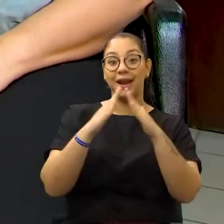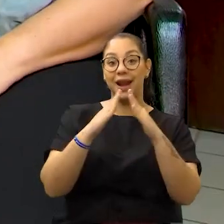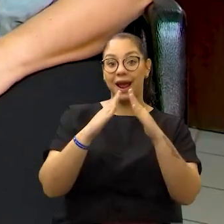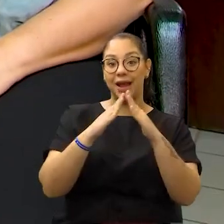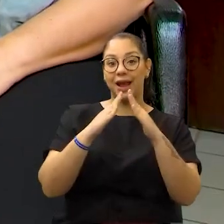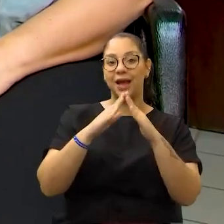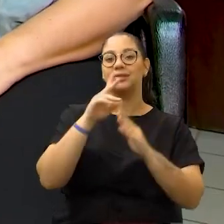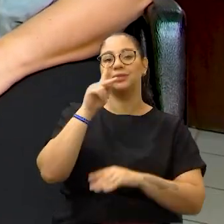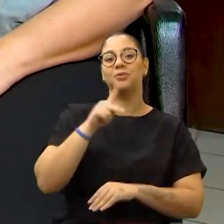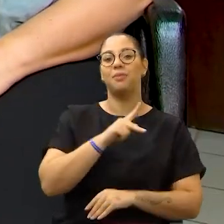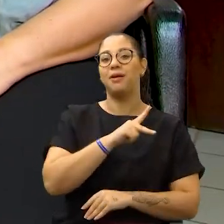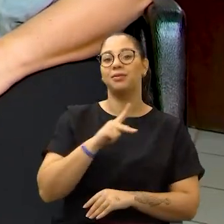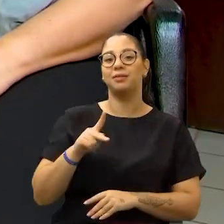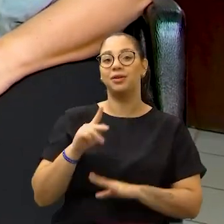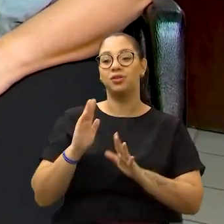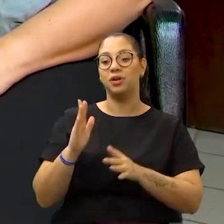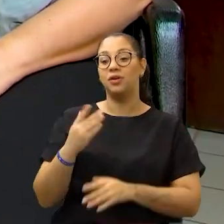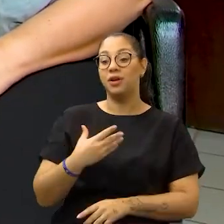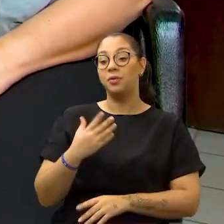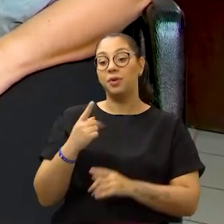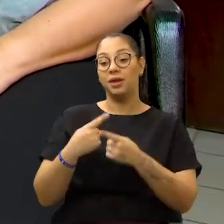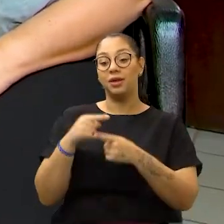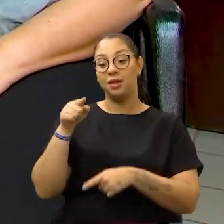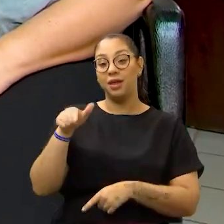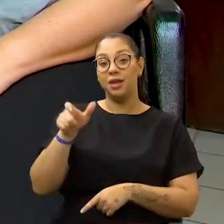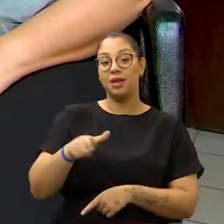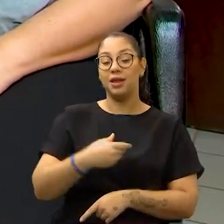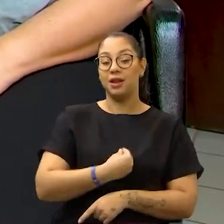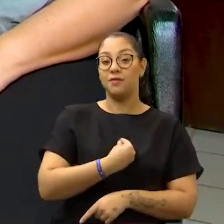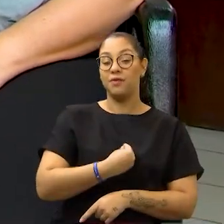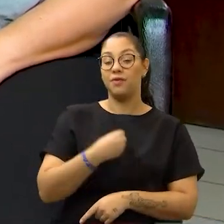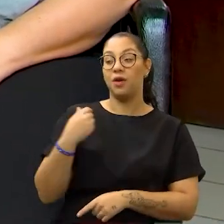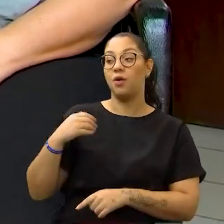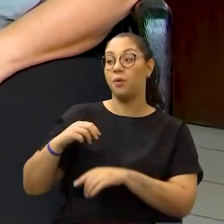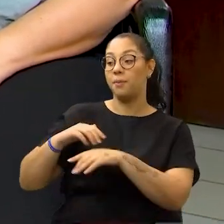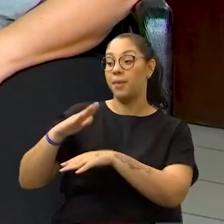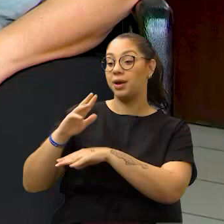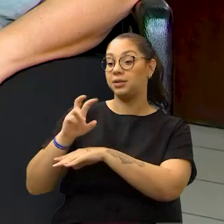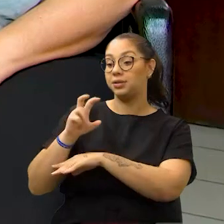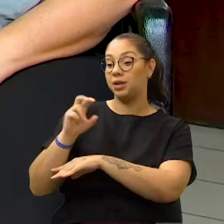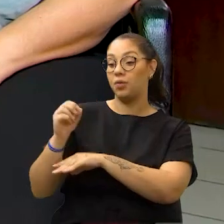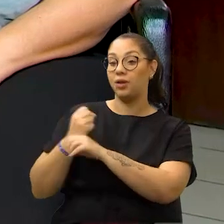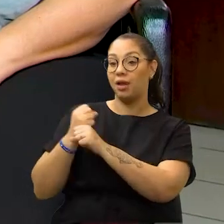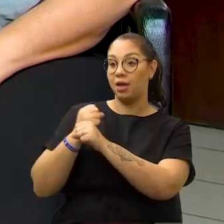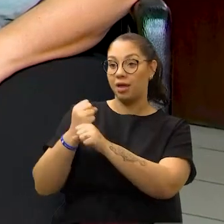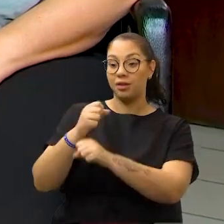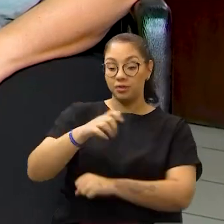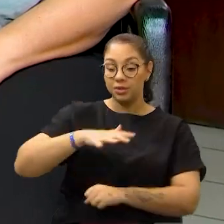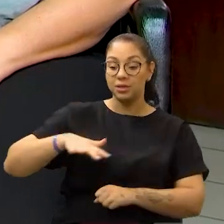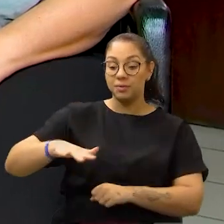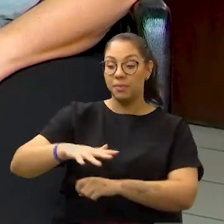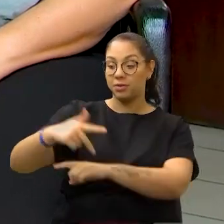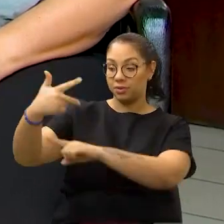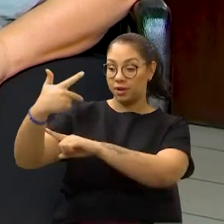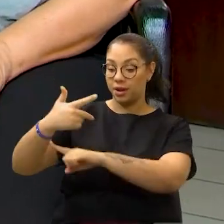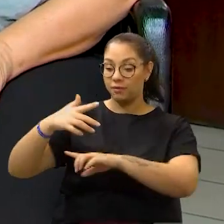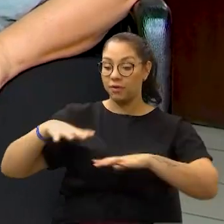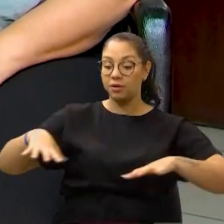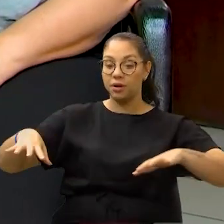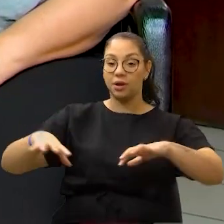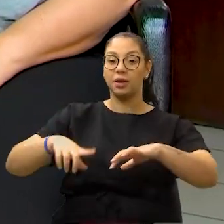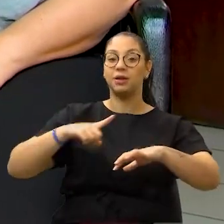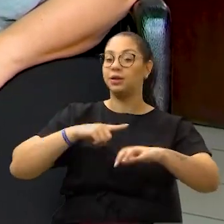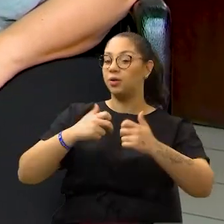a casa que o padre viveu mais de 50 anos, Dalila. Esse espaço que a gente está gravando aqui. Esse espaço. E aqui tem